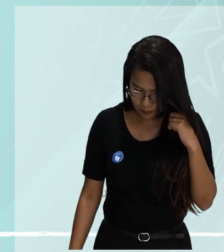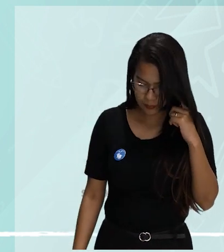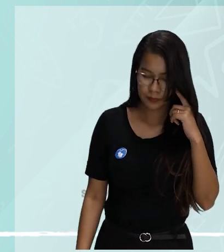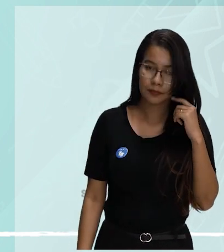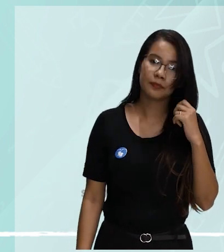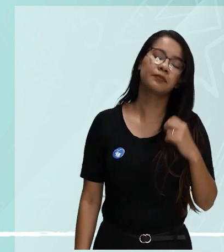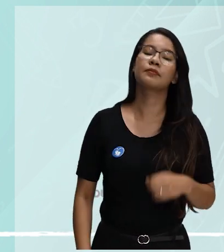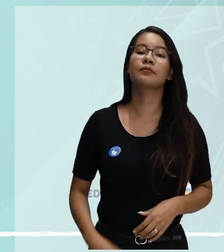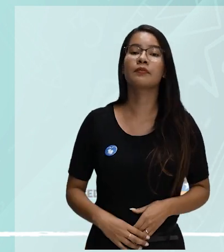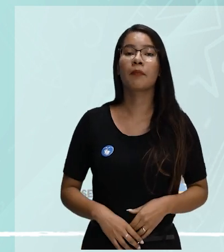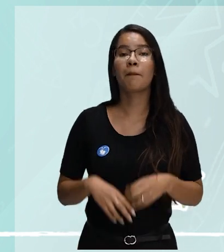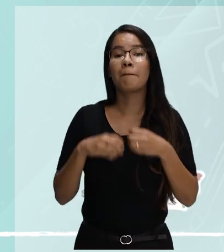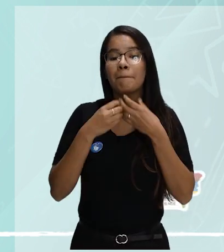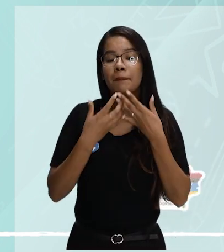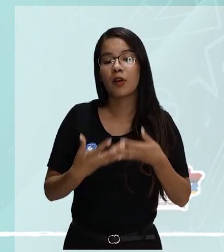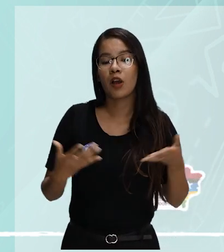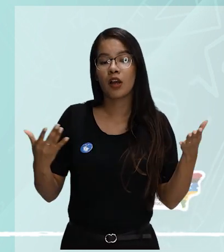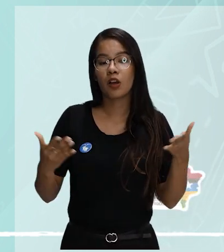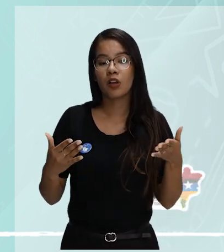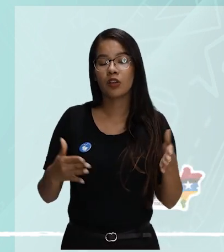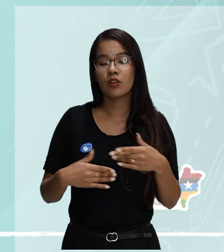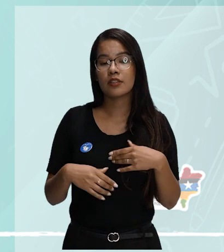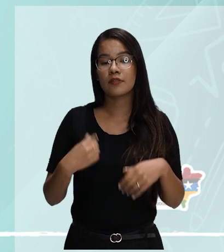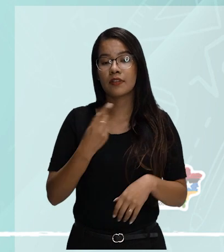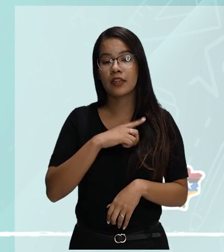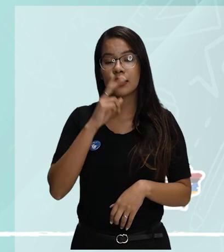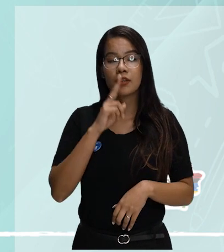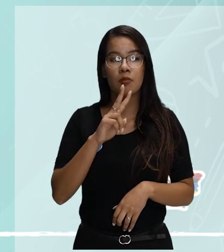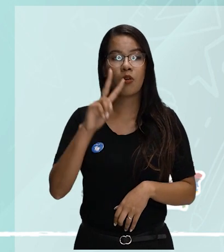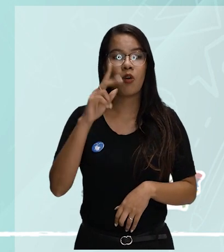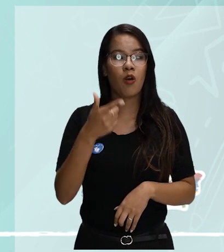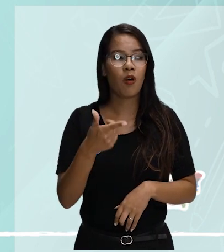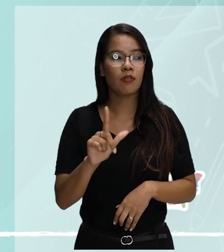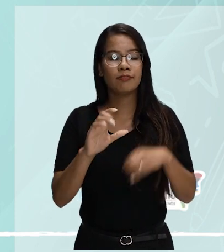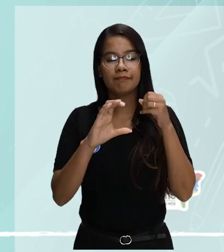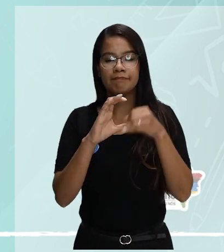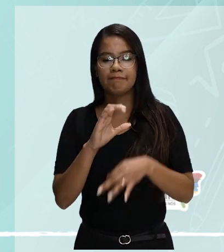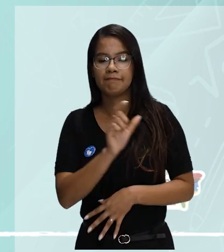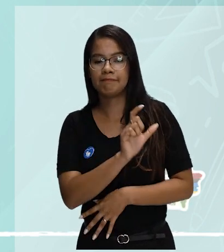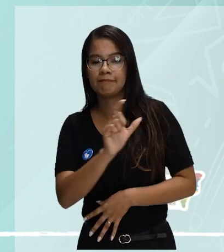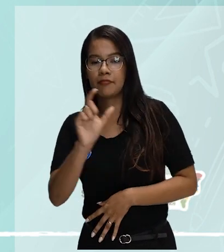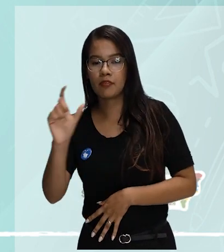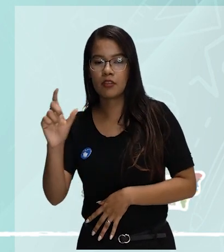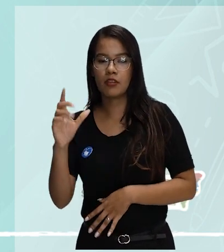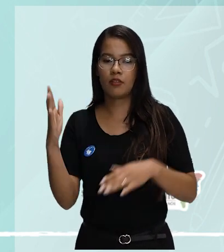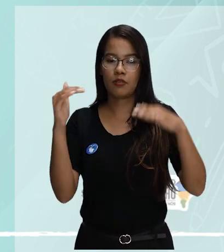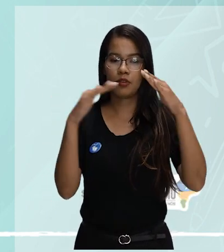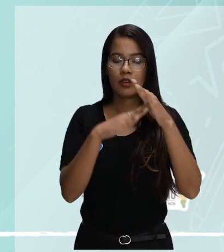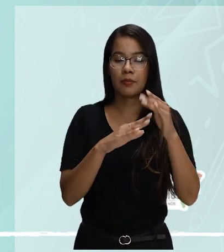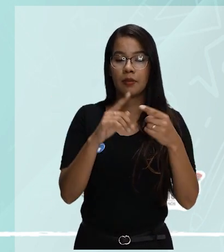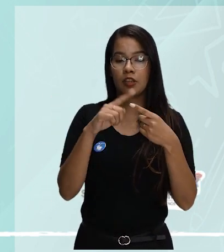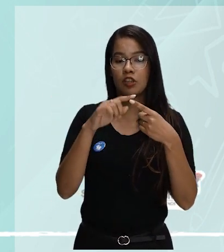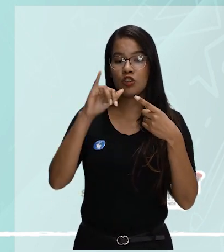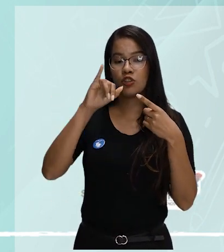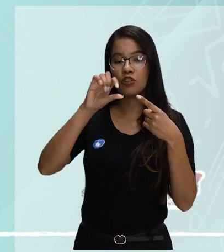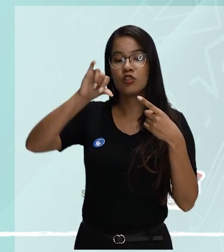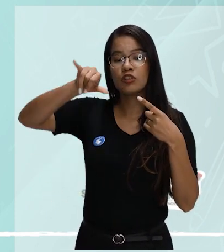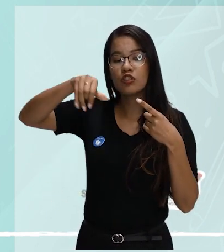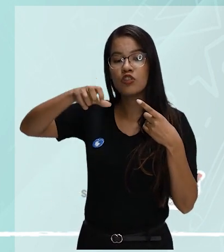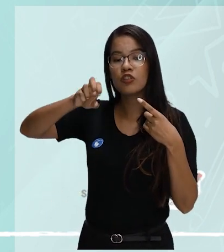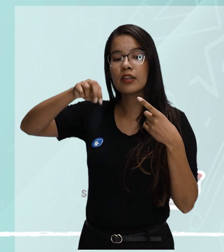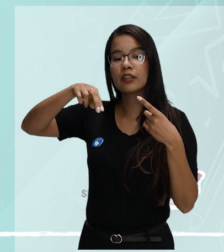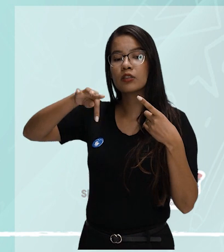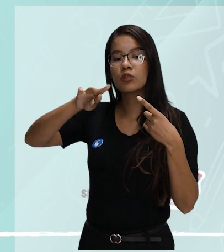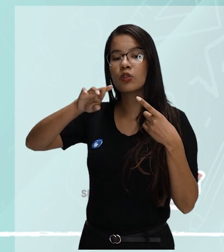Beleza? Bom, turminha, agora a gente vai ver uma outra classificação de função, que é a função ser injetora,